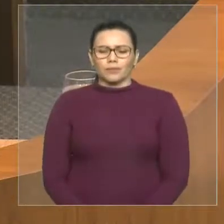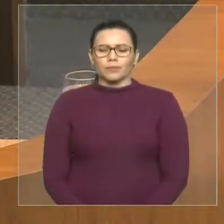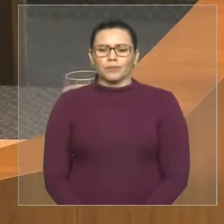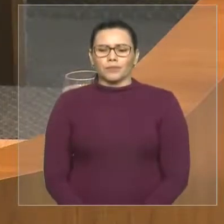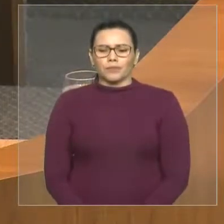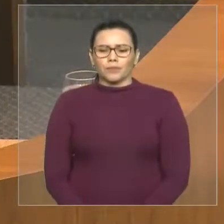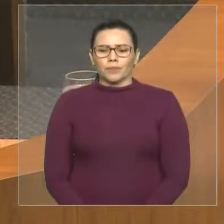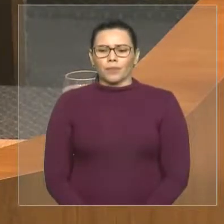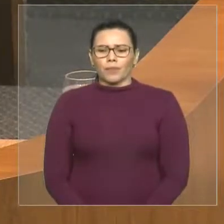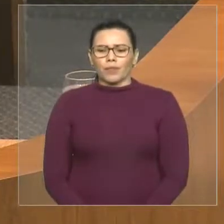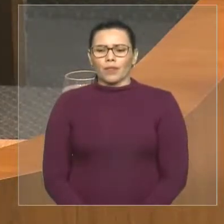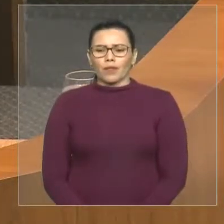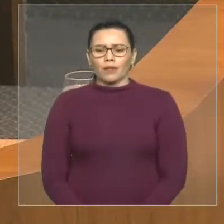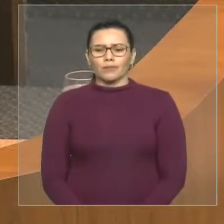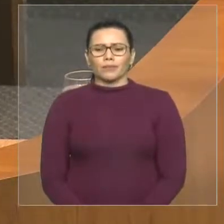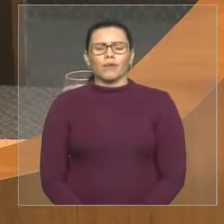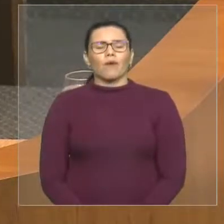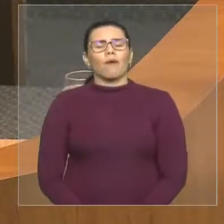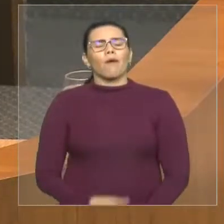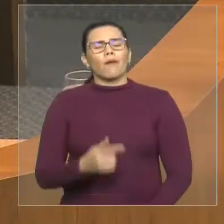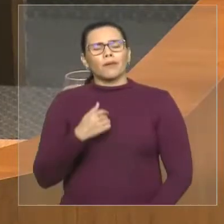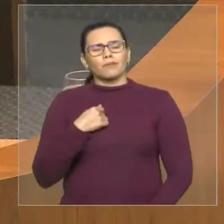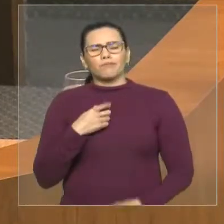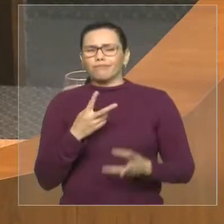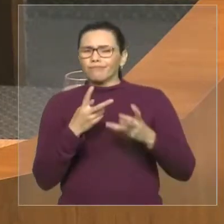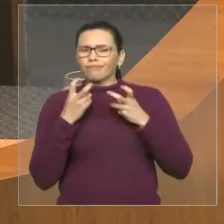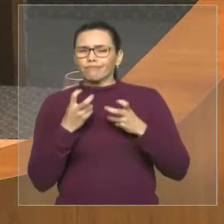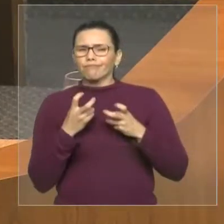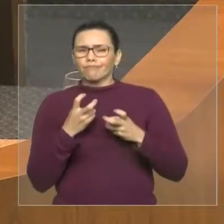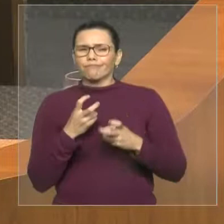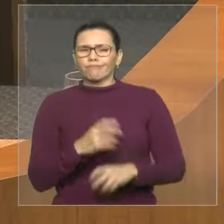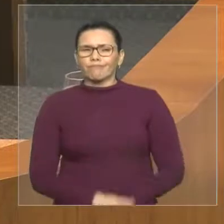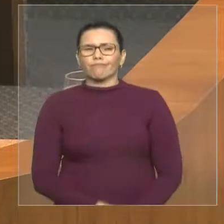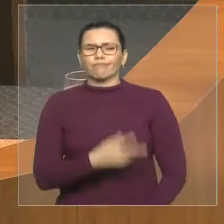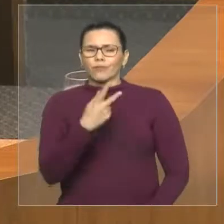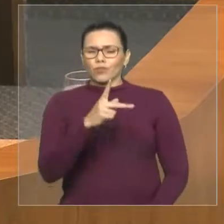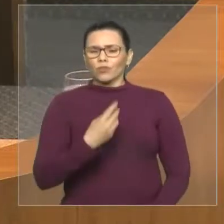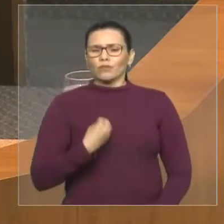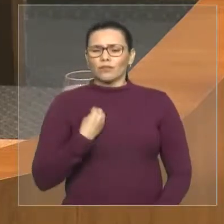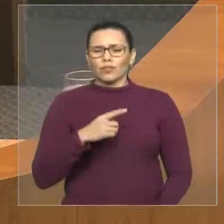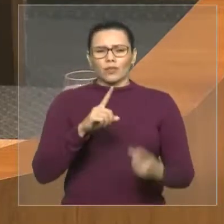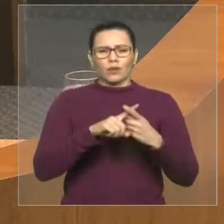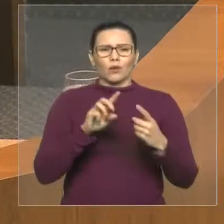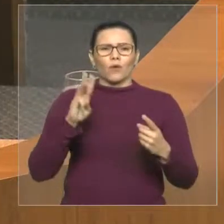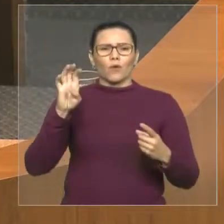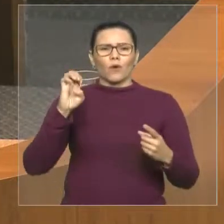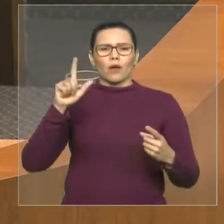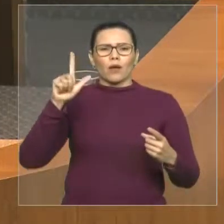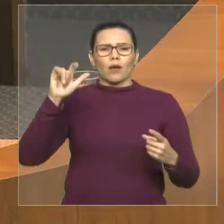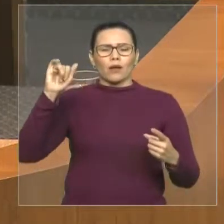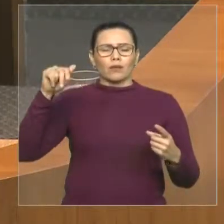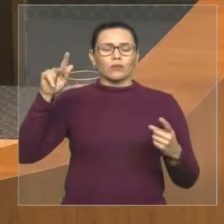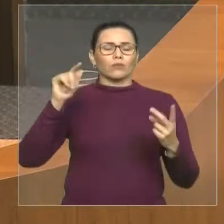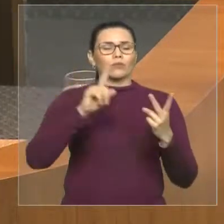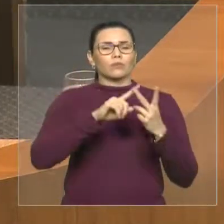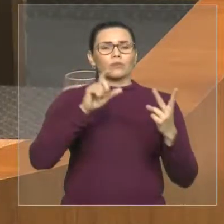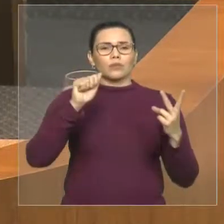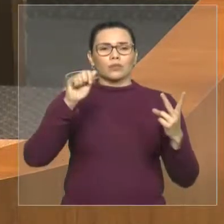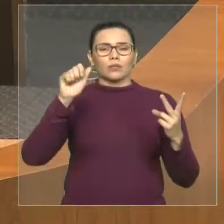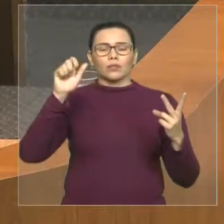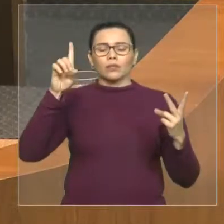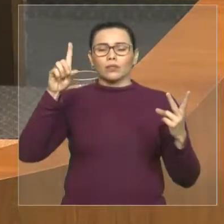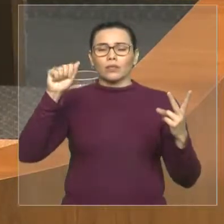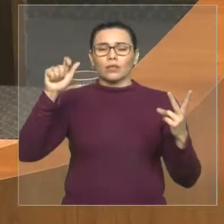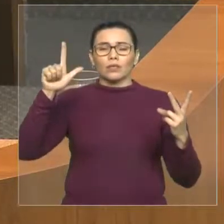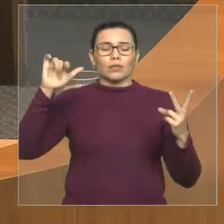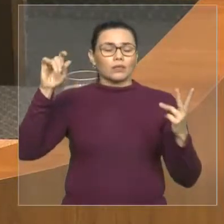nos servem como exemplo. São atletas como o Wellington Silva, a Thalia Costa, o Daniel Silva, a